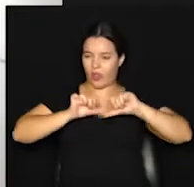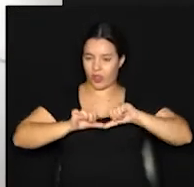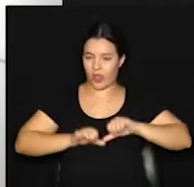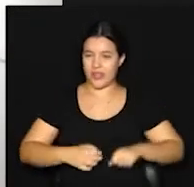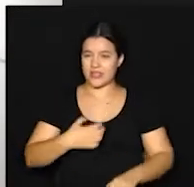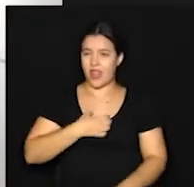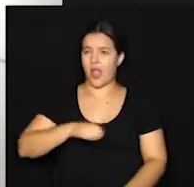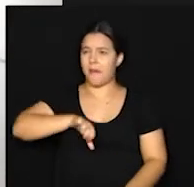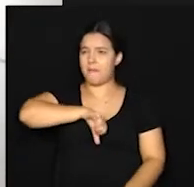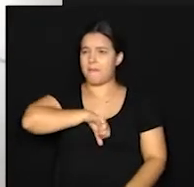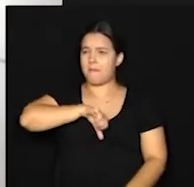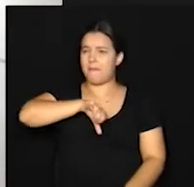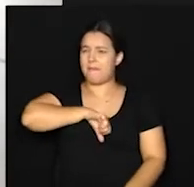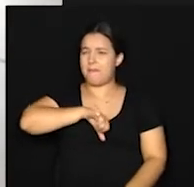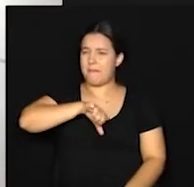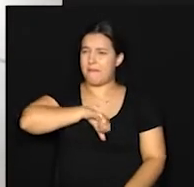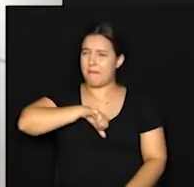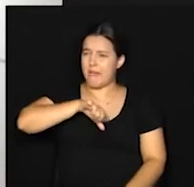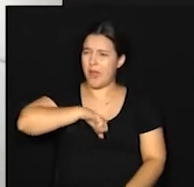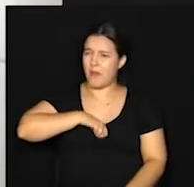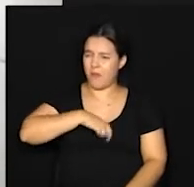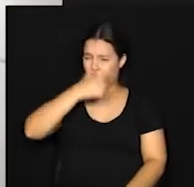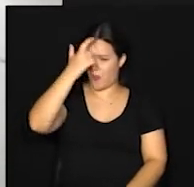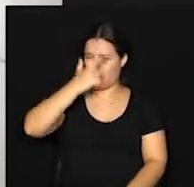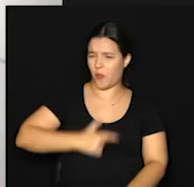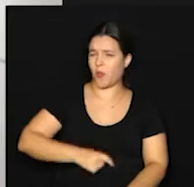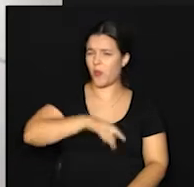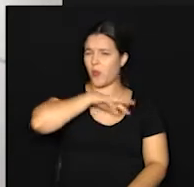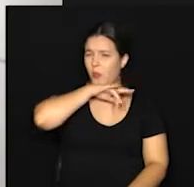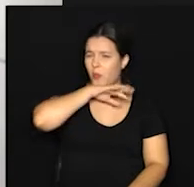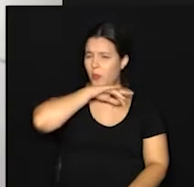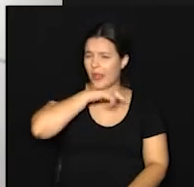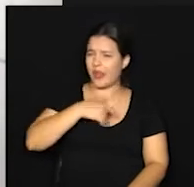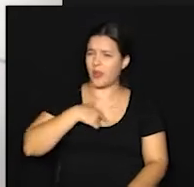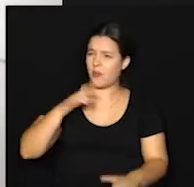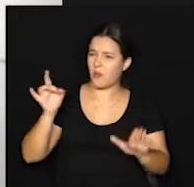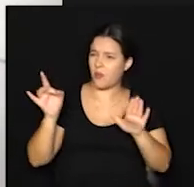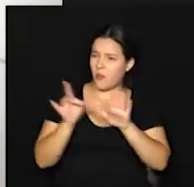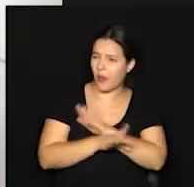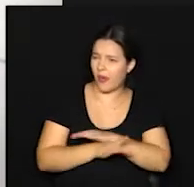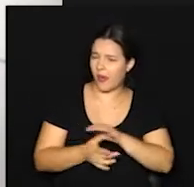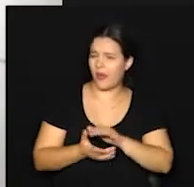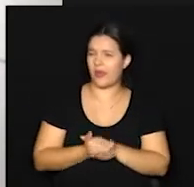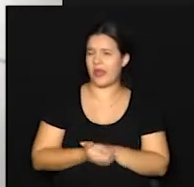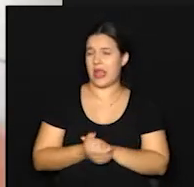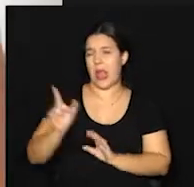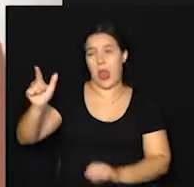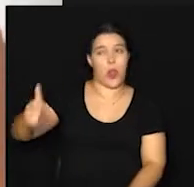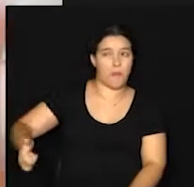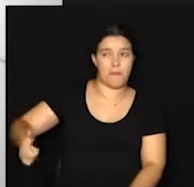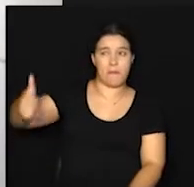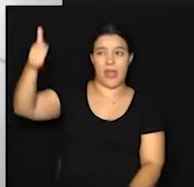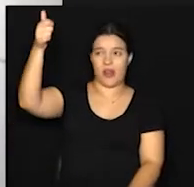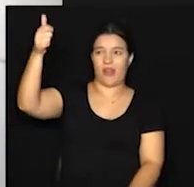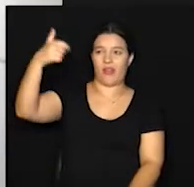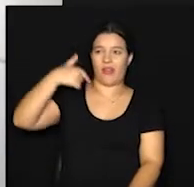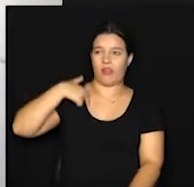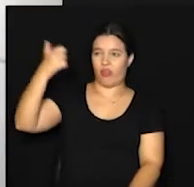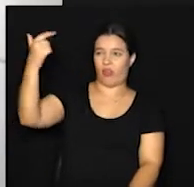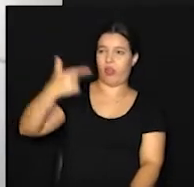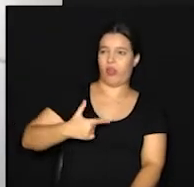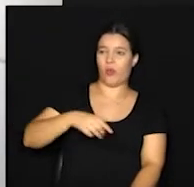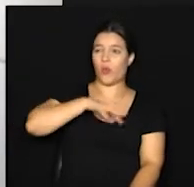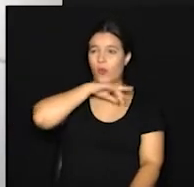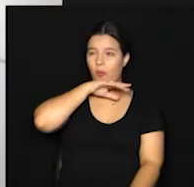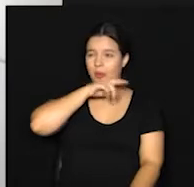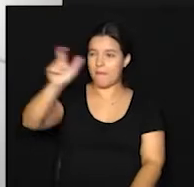tua autoestima, vai dizendo que você nunca vai conseguir encontrar uma pessoa melhor que ele. Ele vai mexendo com o teu psicológico